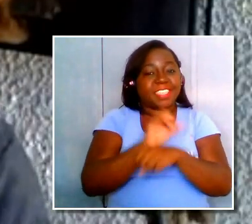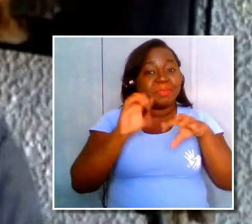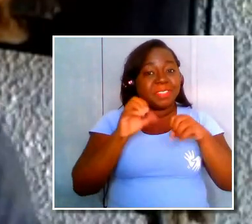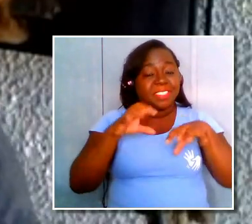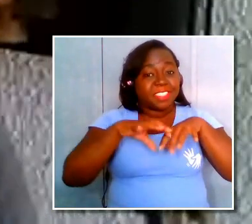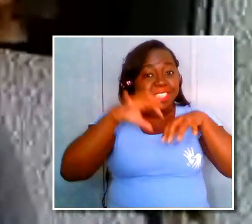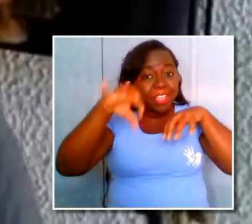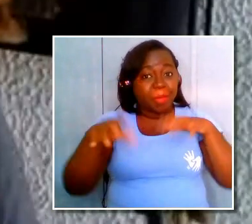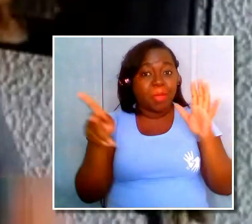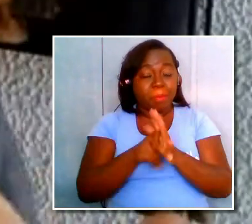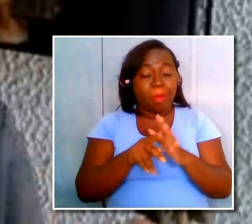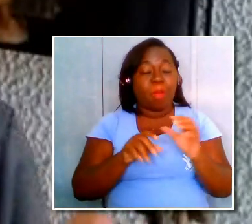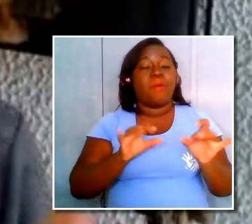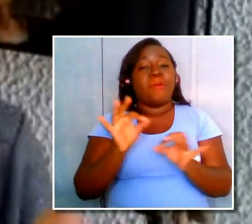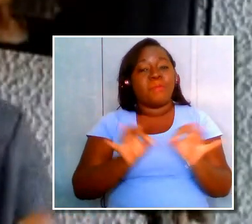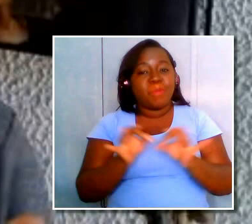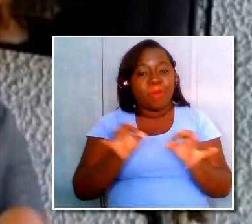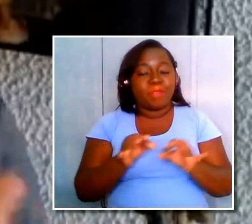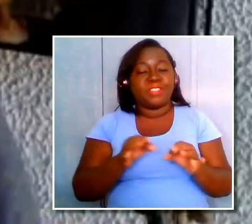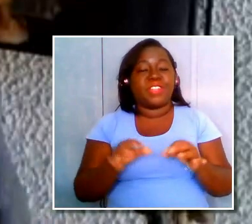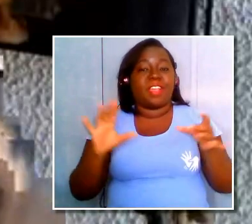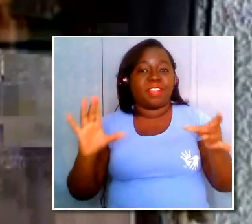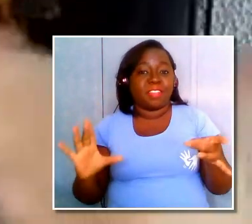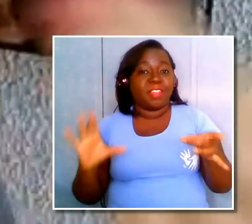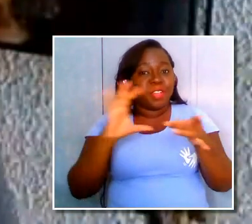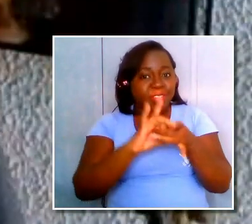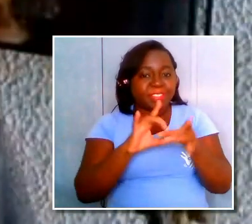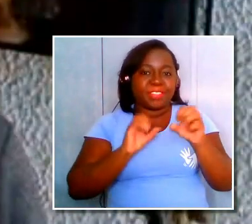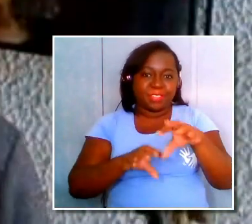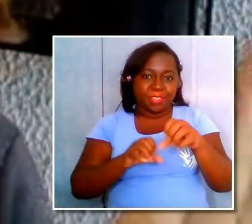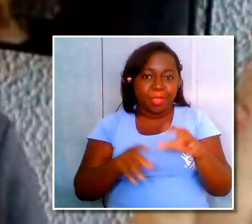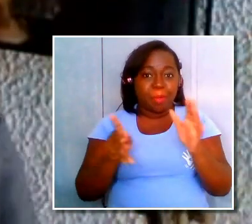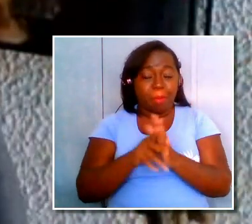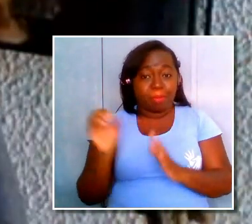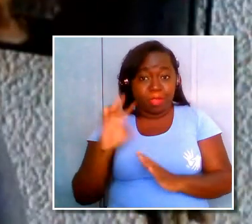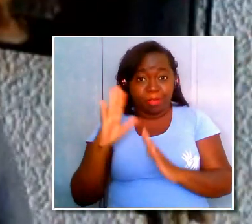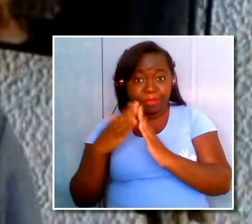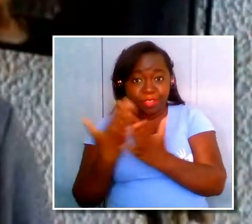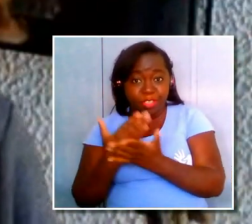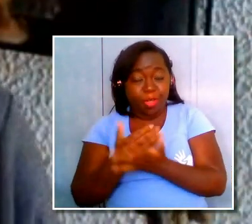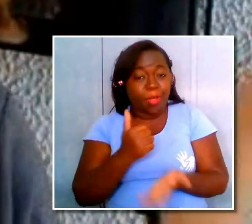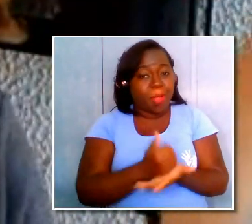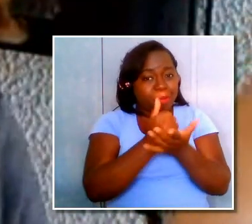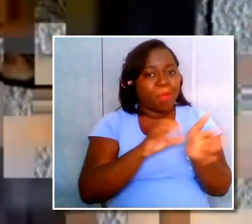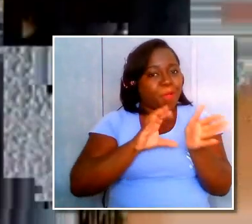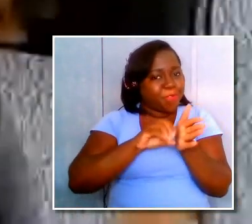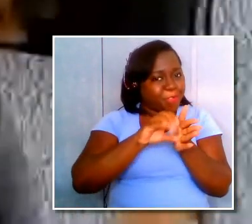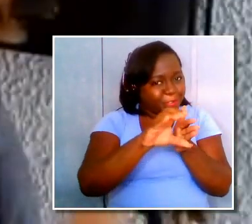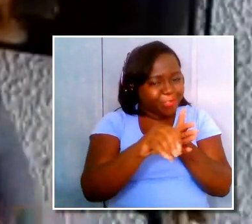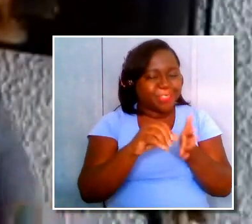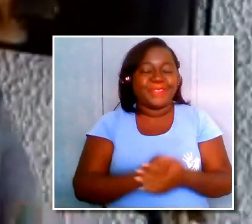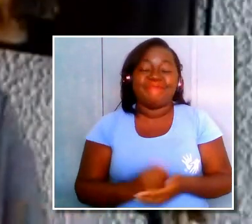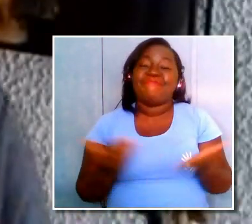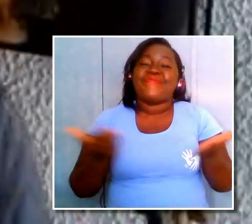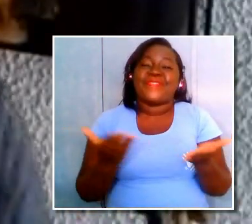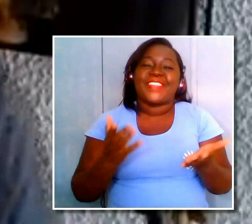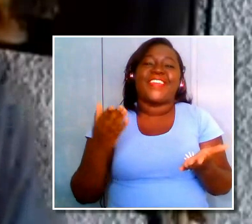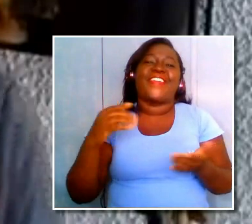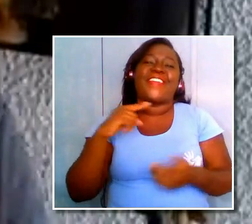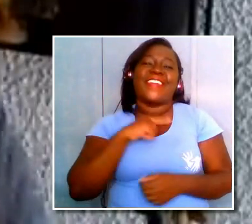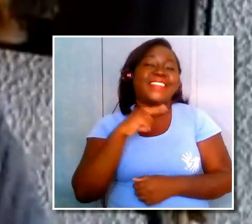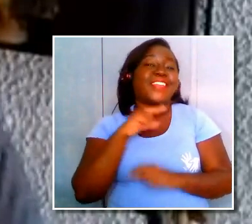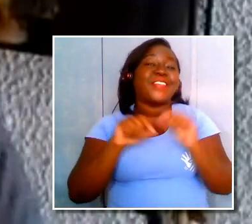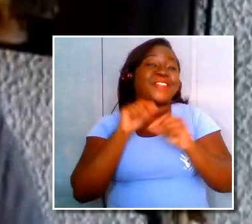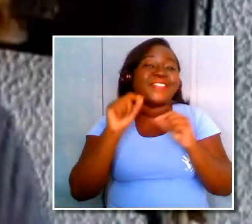Conexão Educativa, realizado pela Nova Escola com o apoio do google.org. E agora nós temos uma